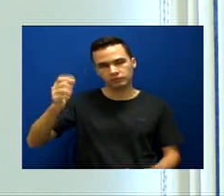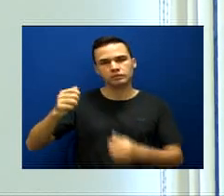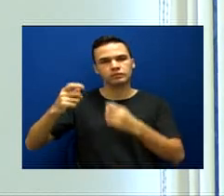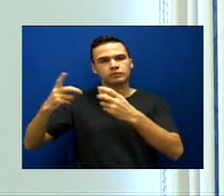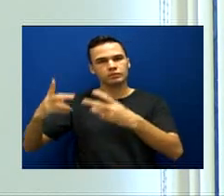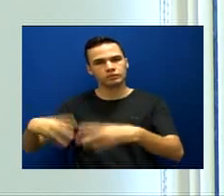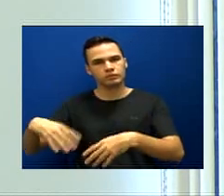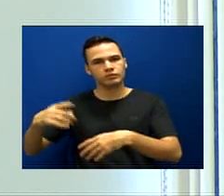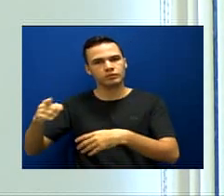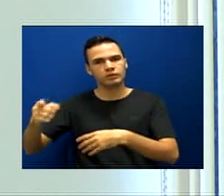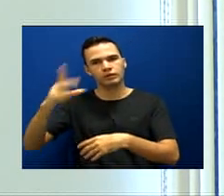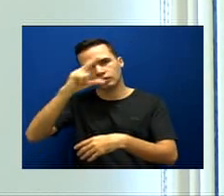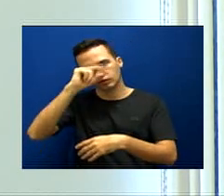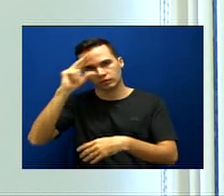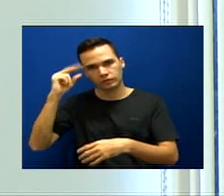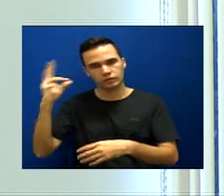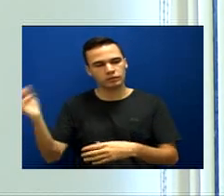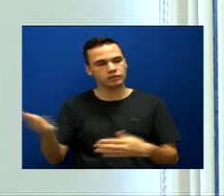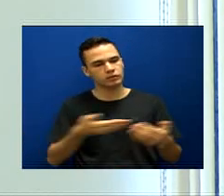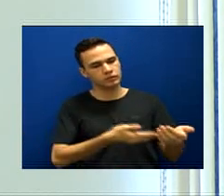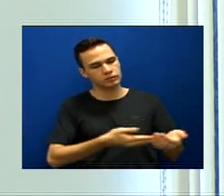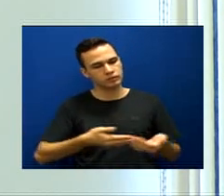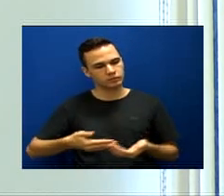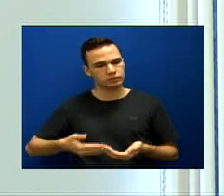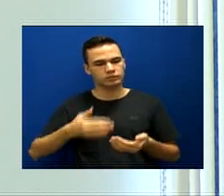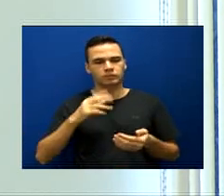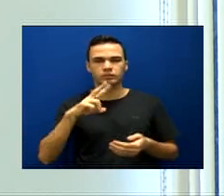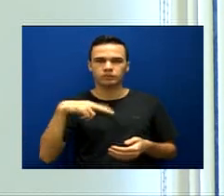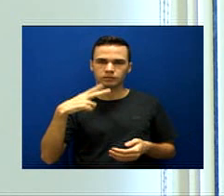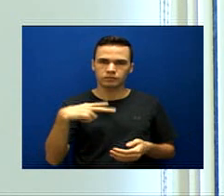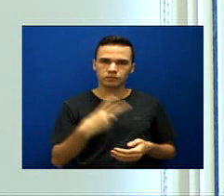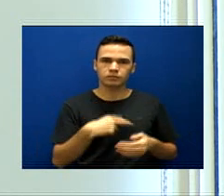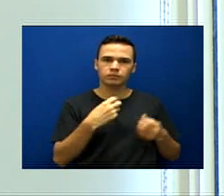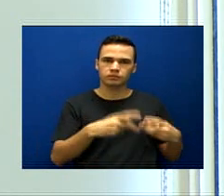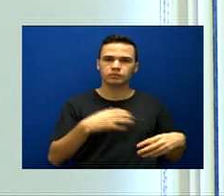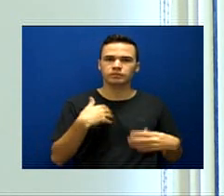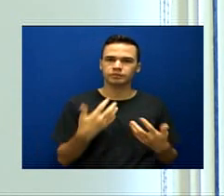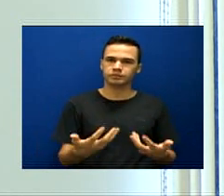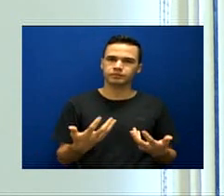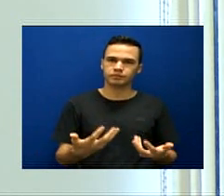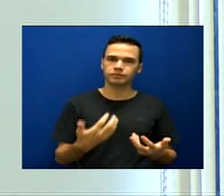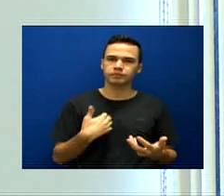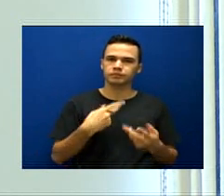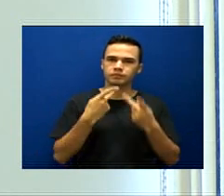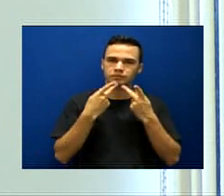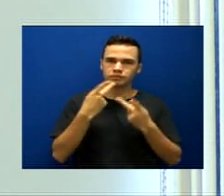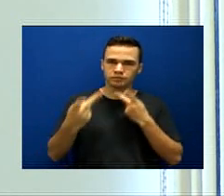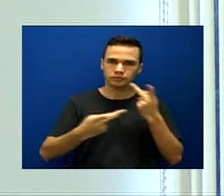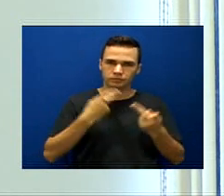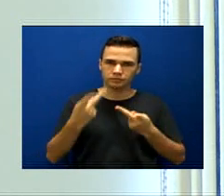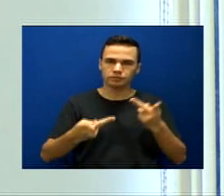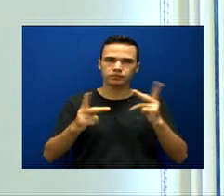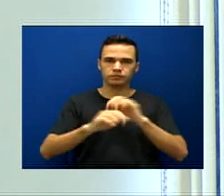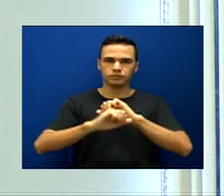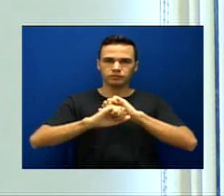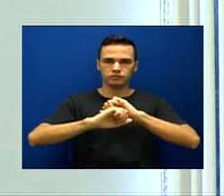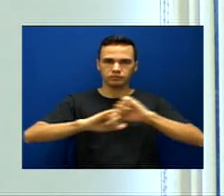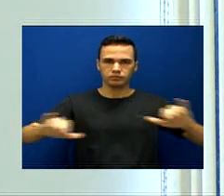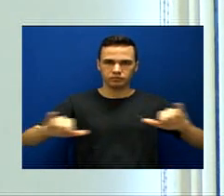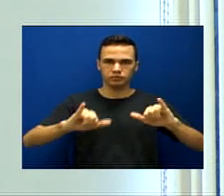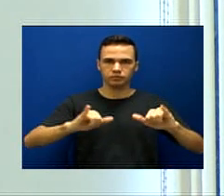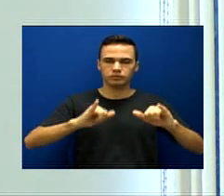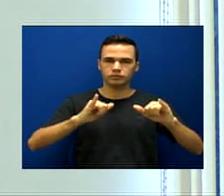O prefeito chamou os vereadores mais uma vez, falando. Quero sim dizer da emenda, da